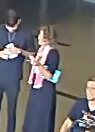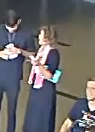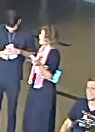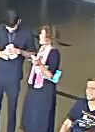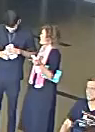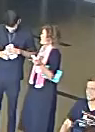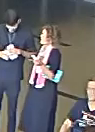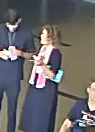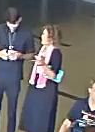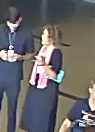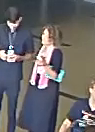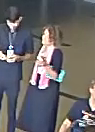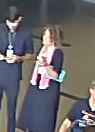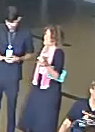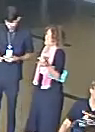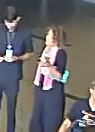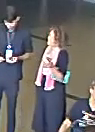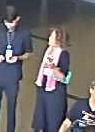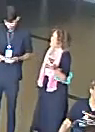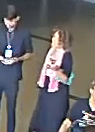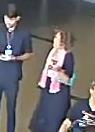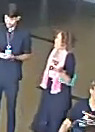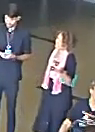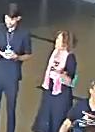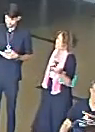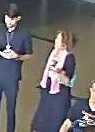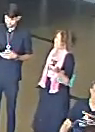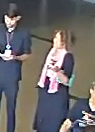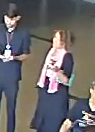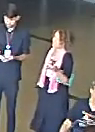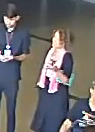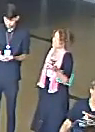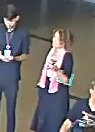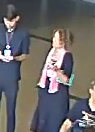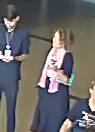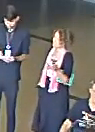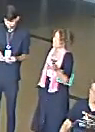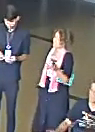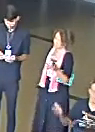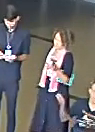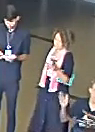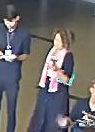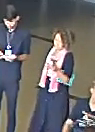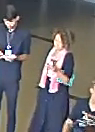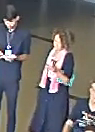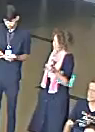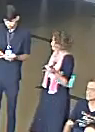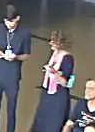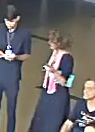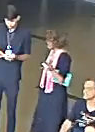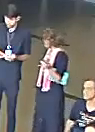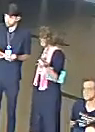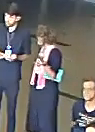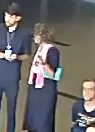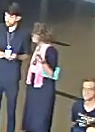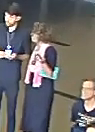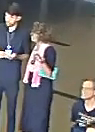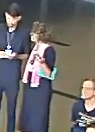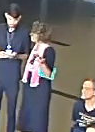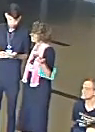deficiência uma doença Rara E sei da luta diária que as pessoas deficientes passam